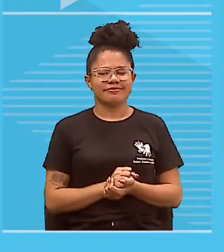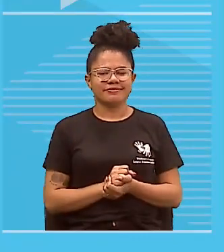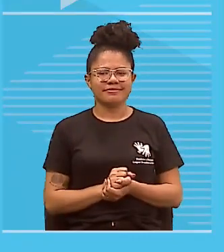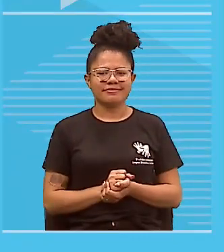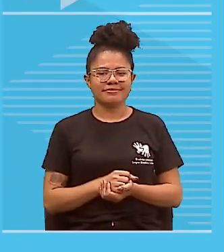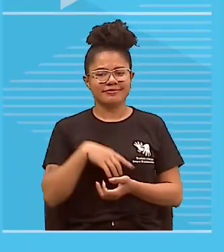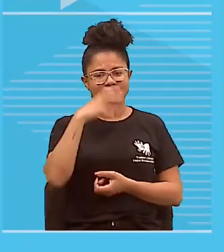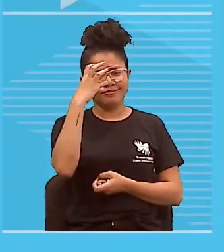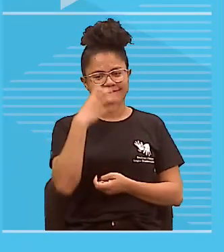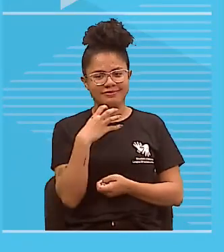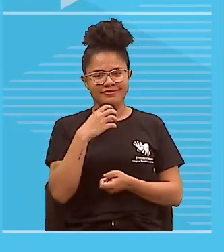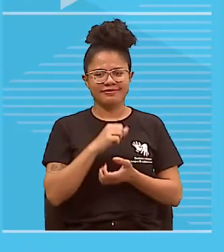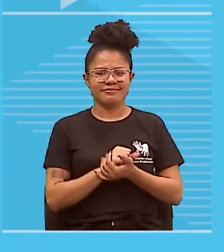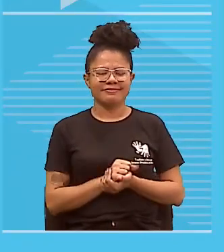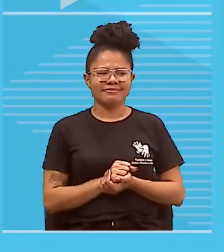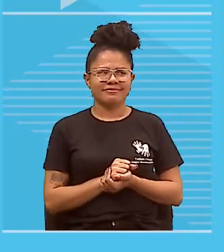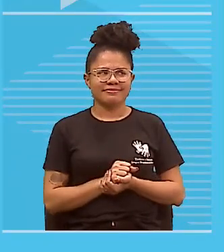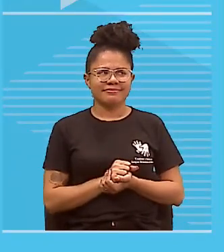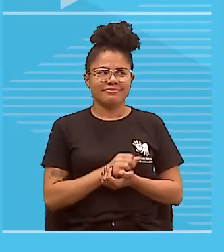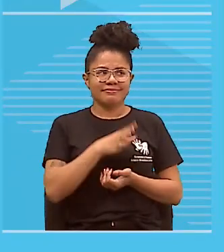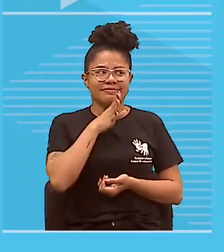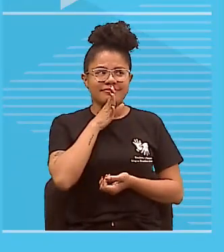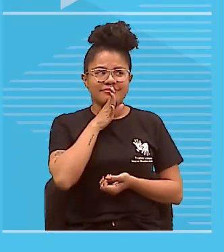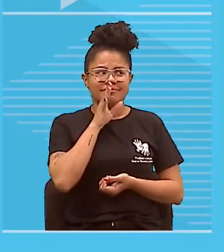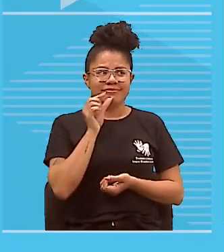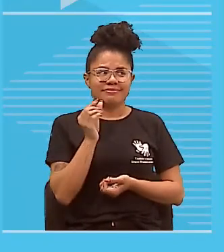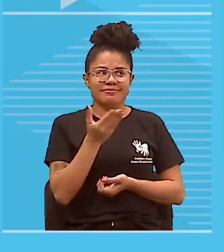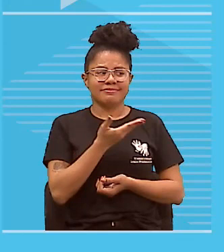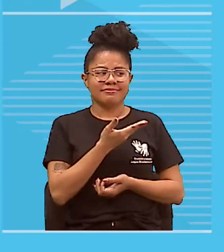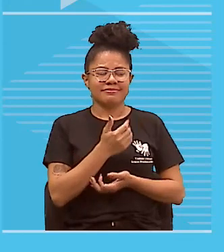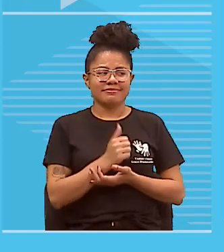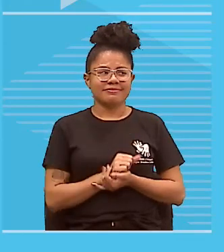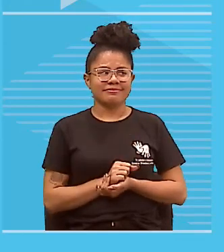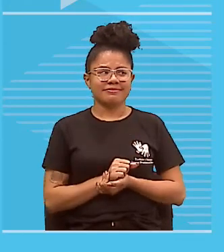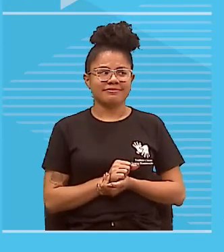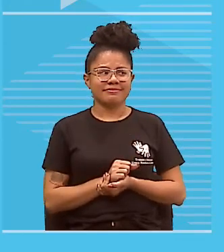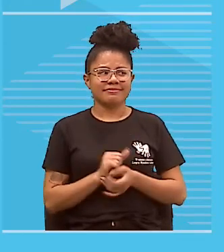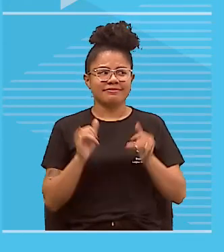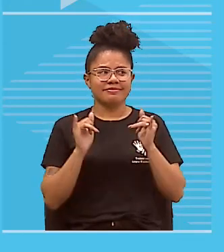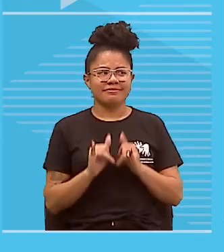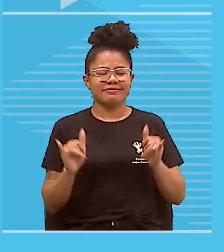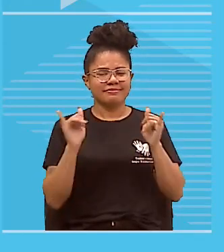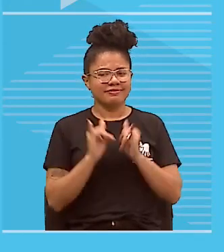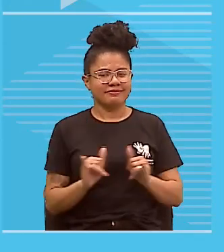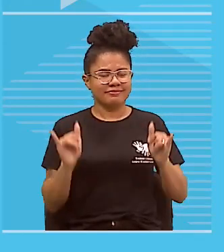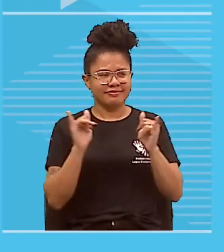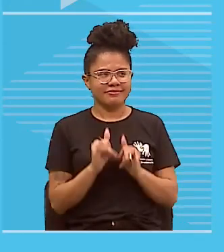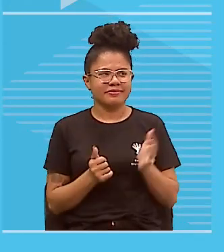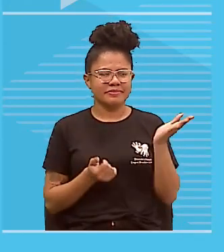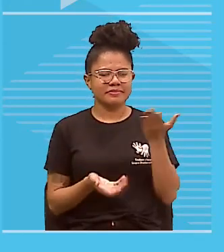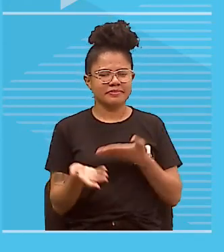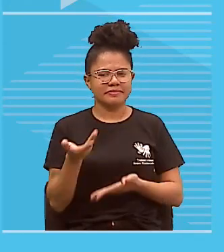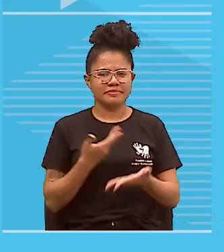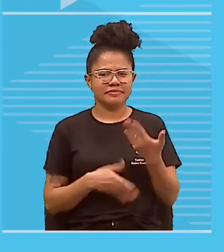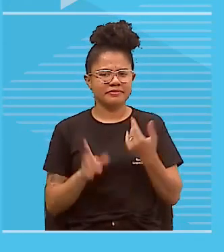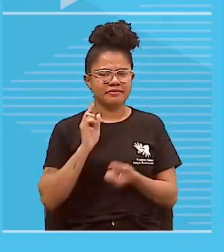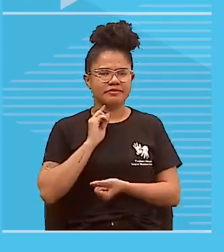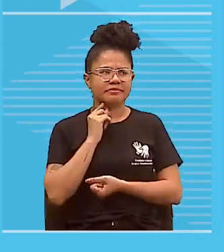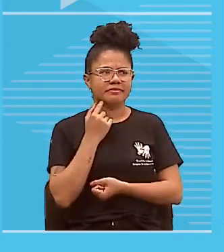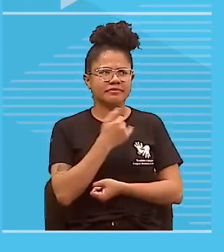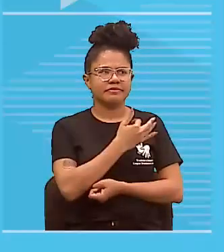Não é isso? Então, vamos conhecer aqui um pouco mais, né, sobre essas informações acerca da poluição do